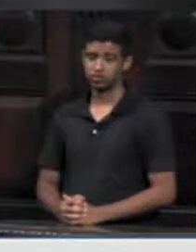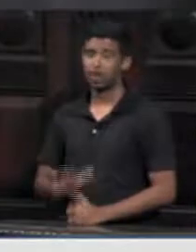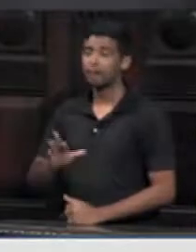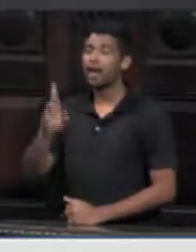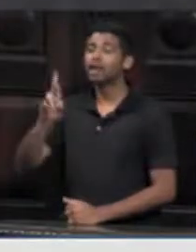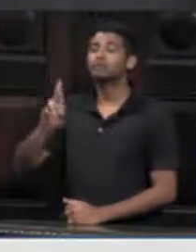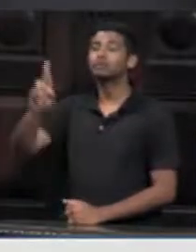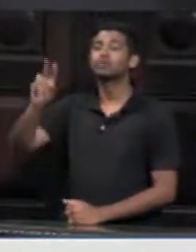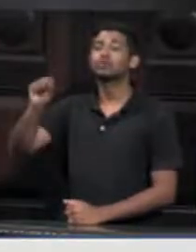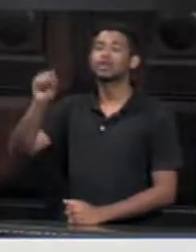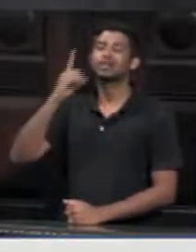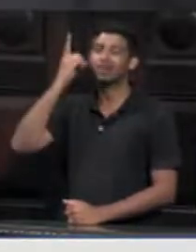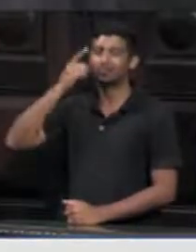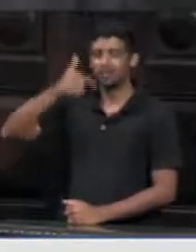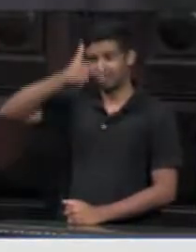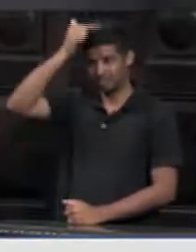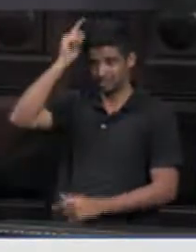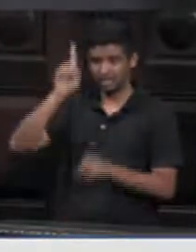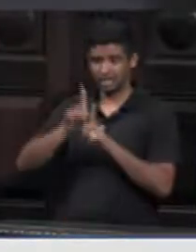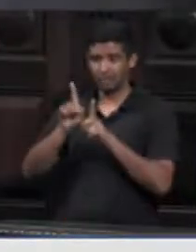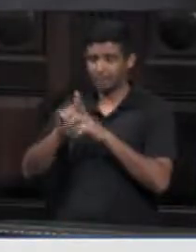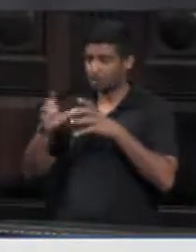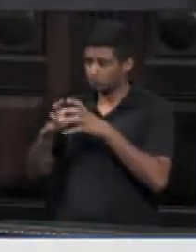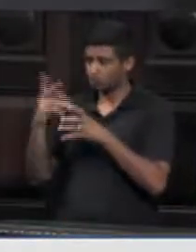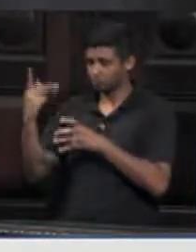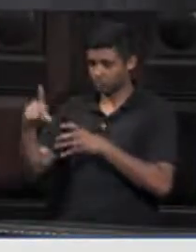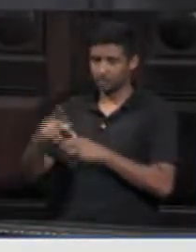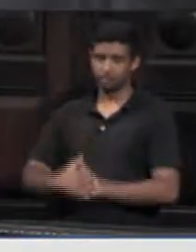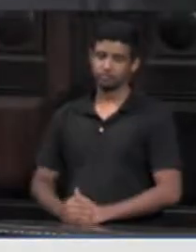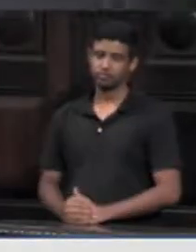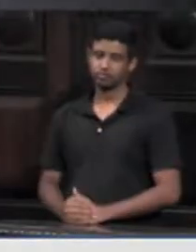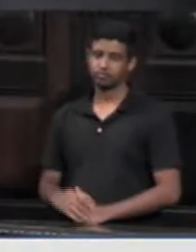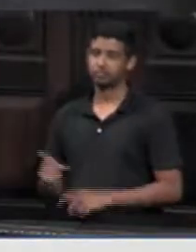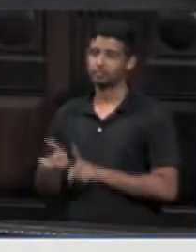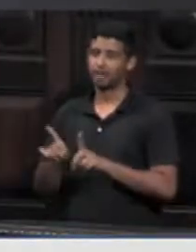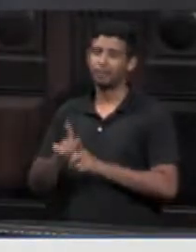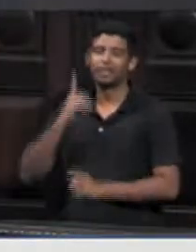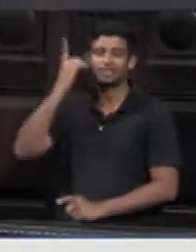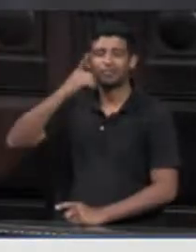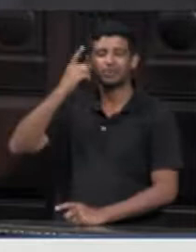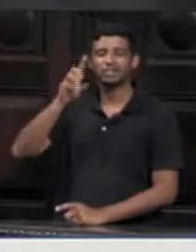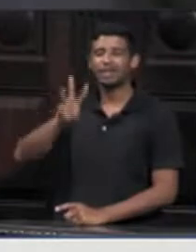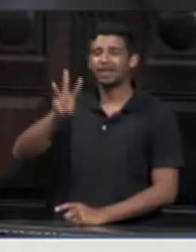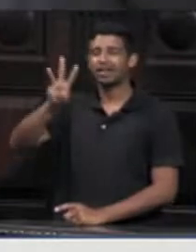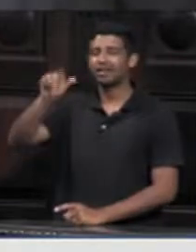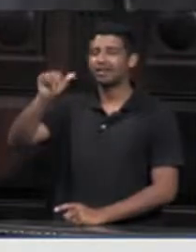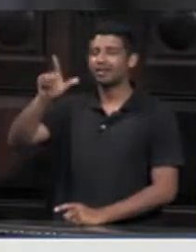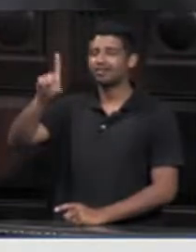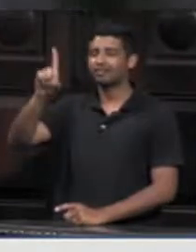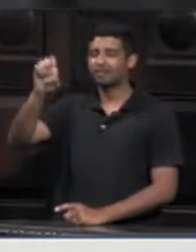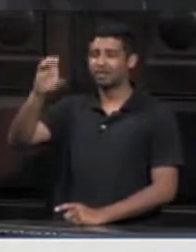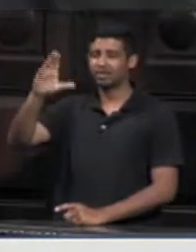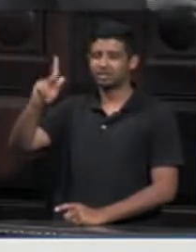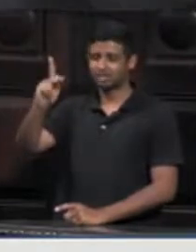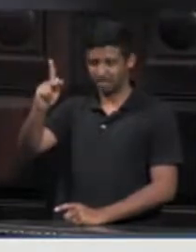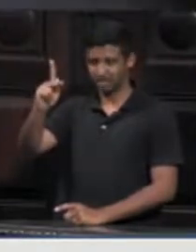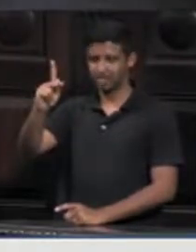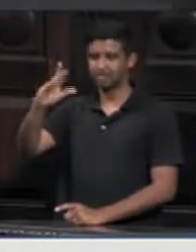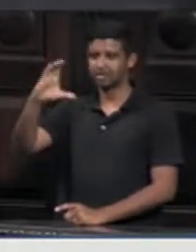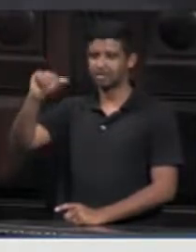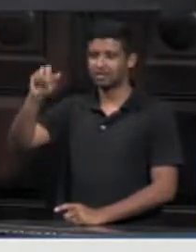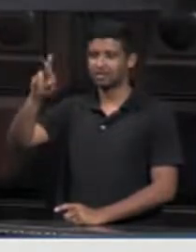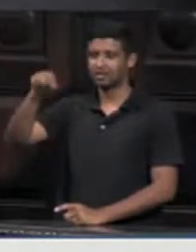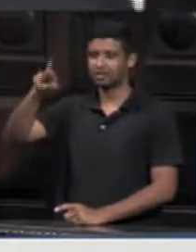Luiz Paulo e de duas assessoras, e o deputado Valdec, nesse interim, fez alguns encontros, fez audiências